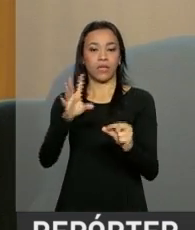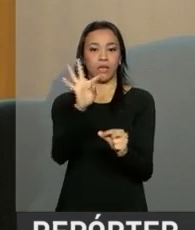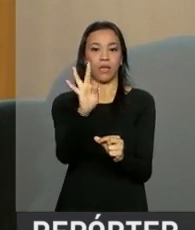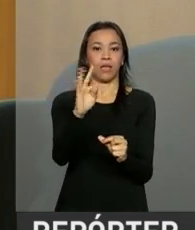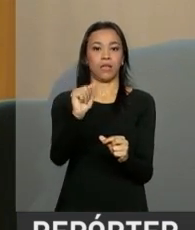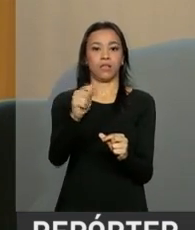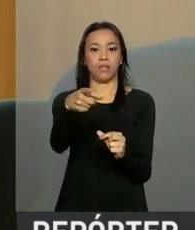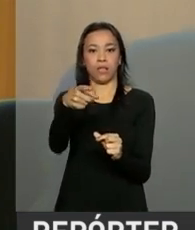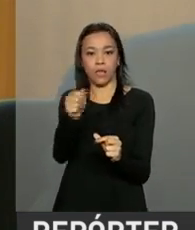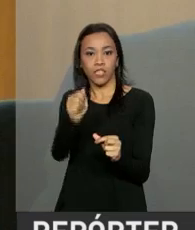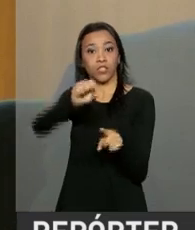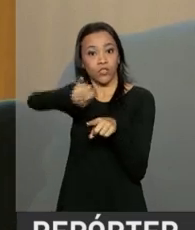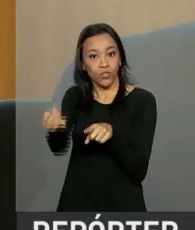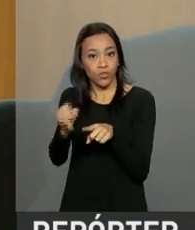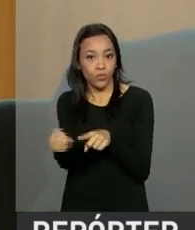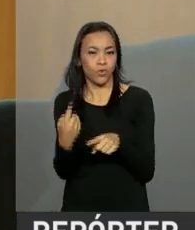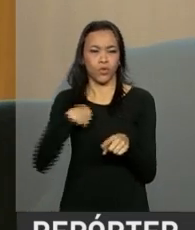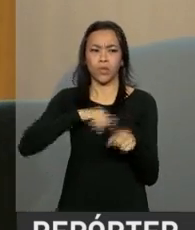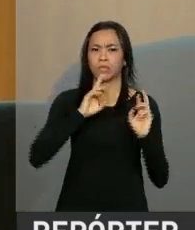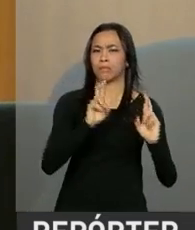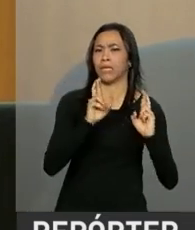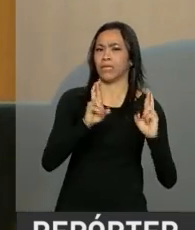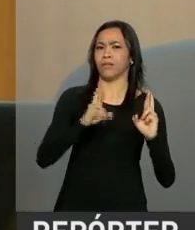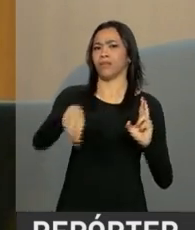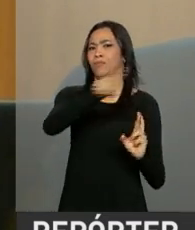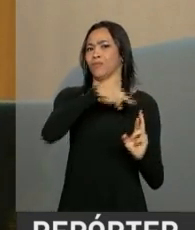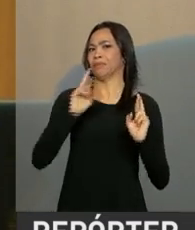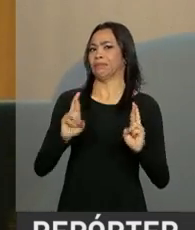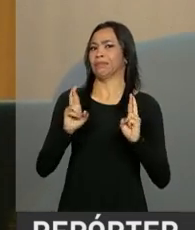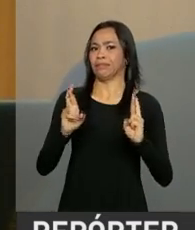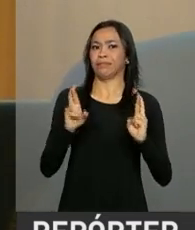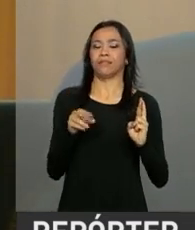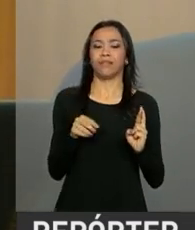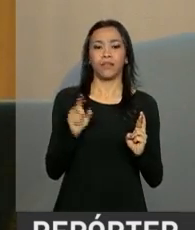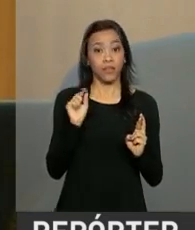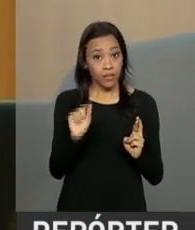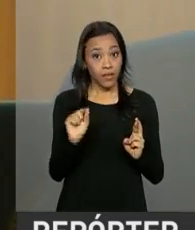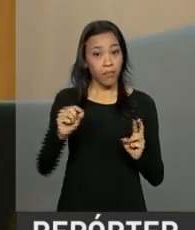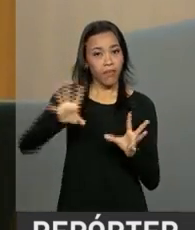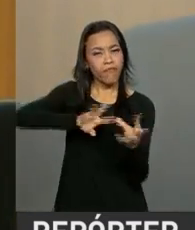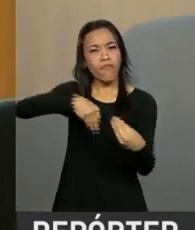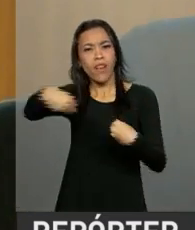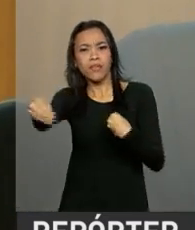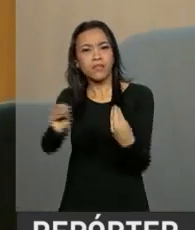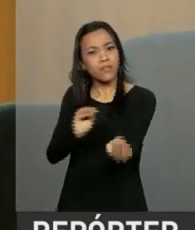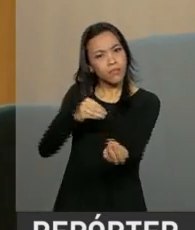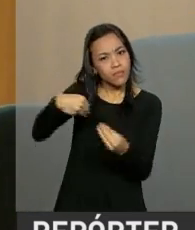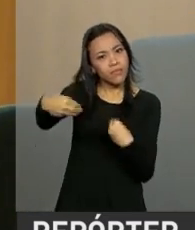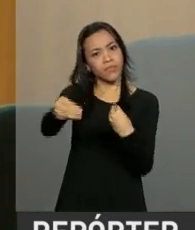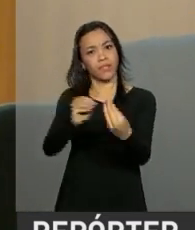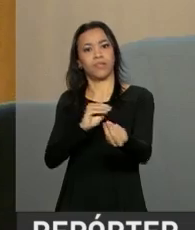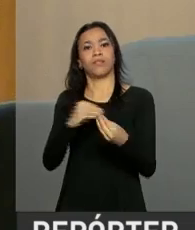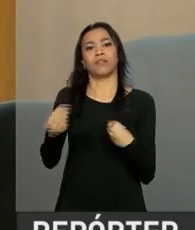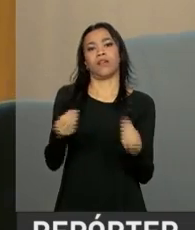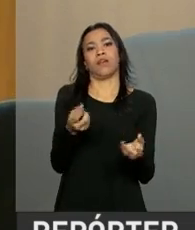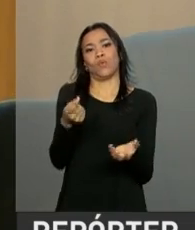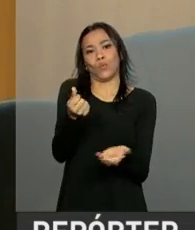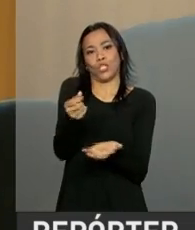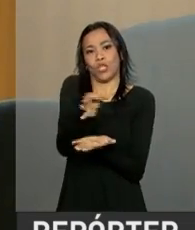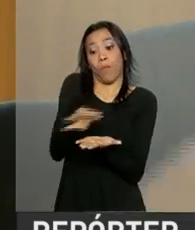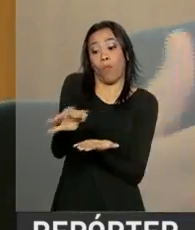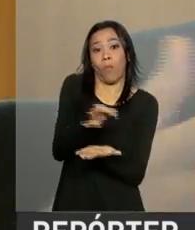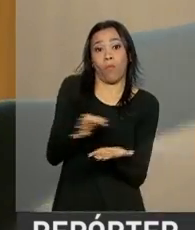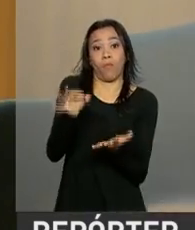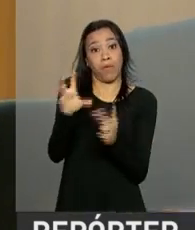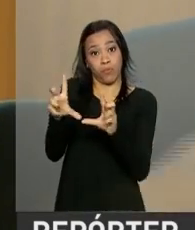todos nós esperamos que as condições se apresentem para a flexibilização das condições monetárias. Então é